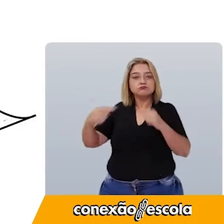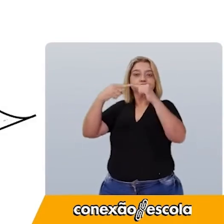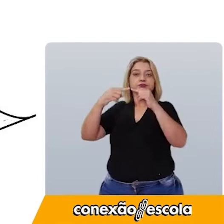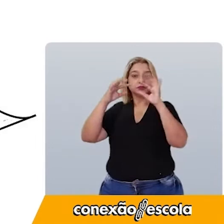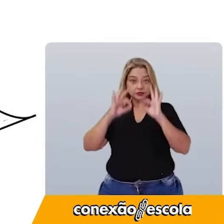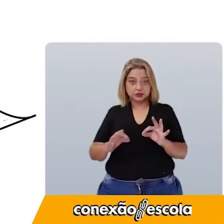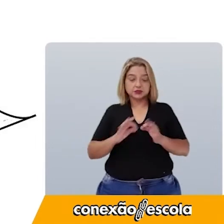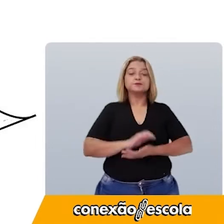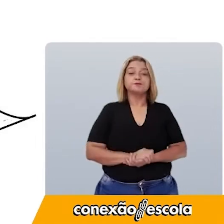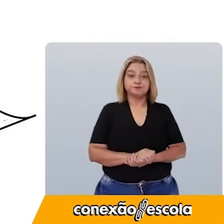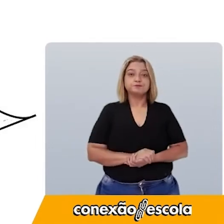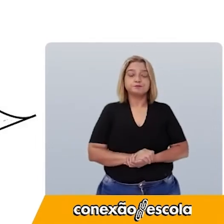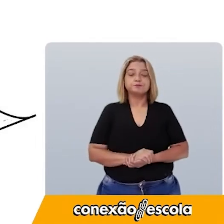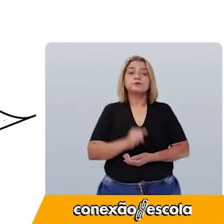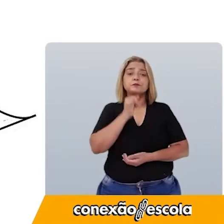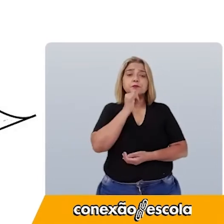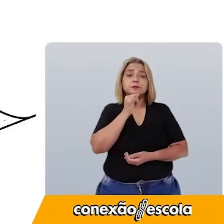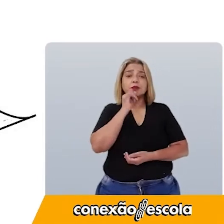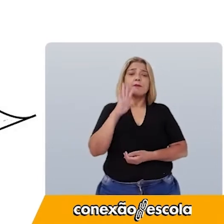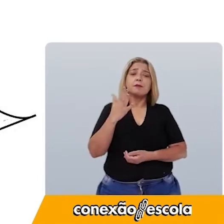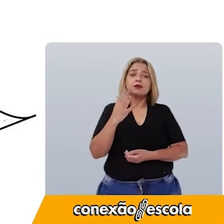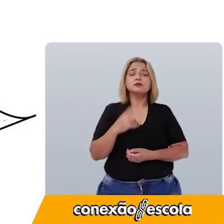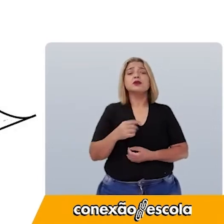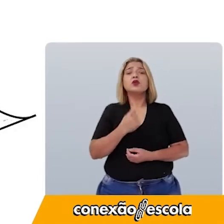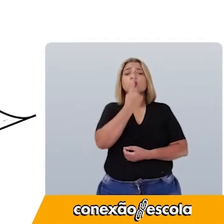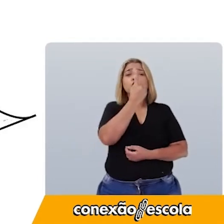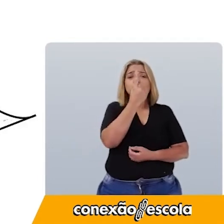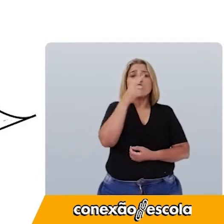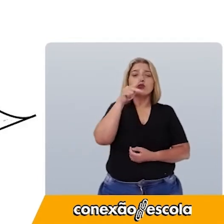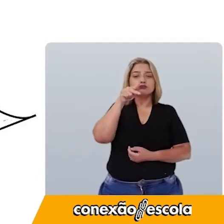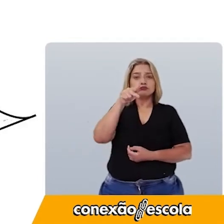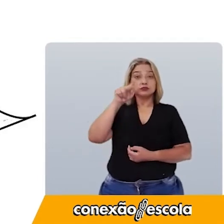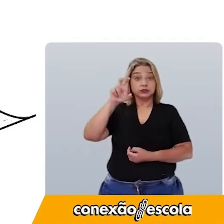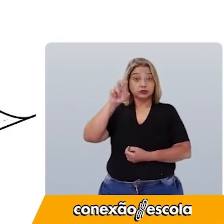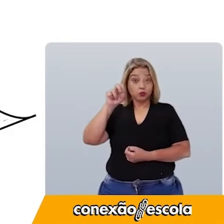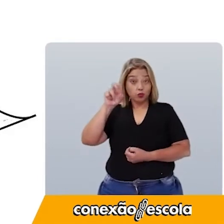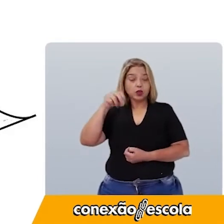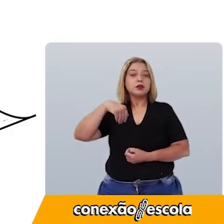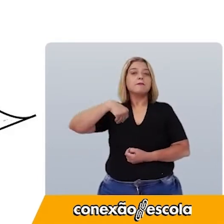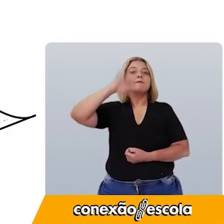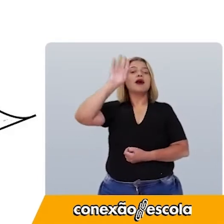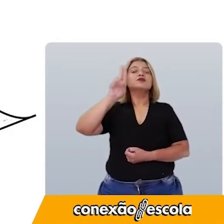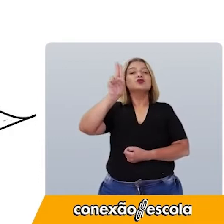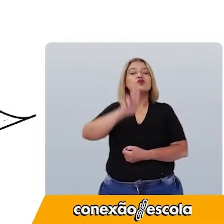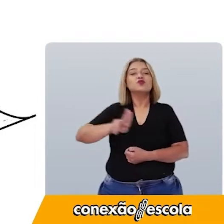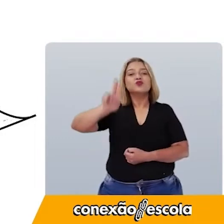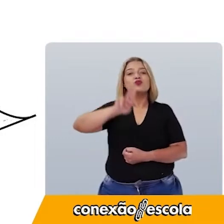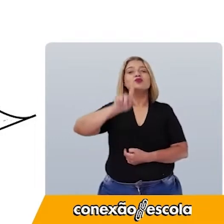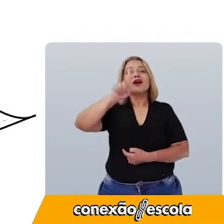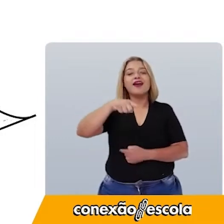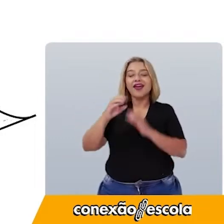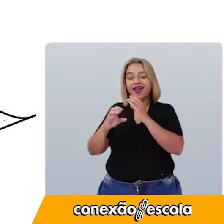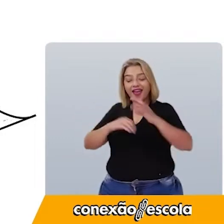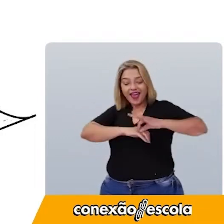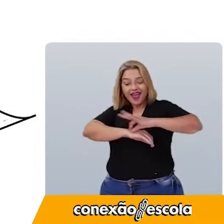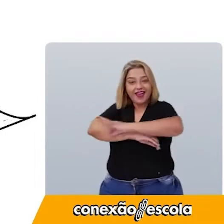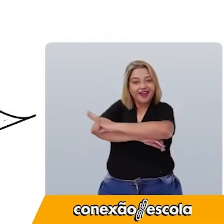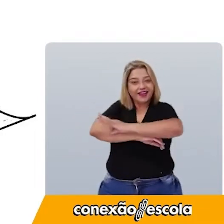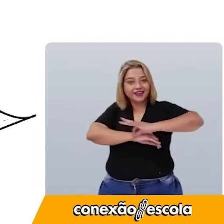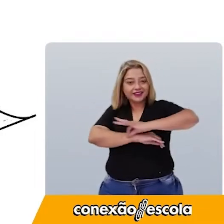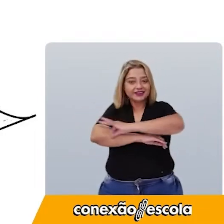A escala 1:50 é a mais usada na arquitetura para plantas